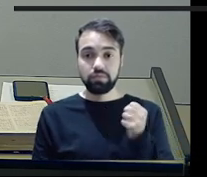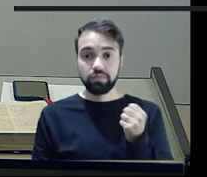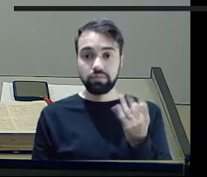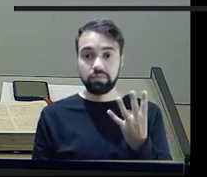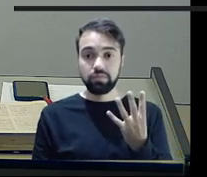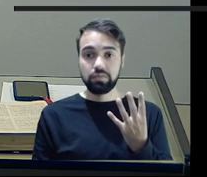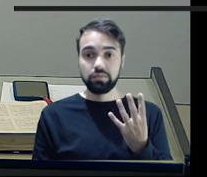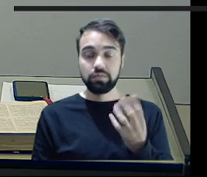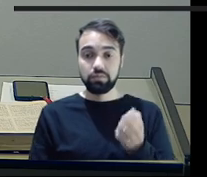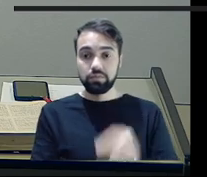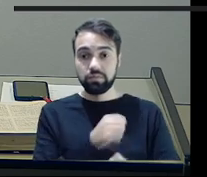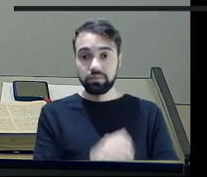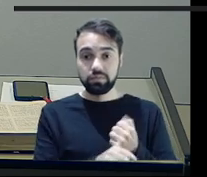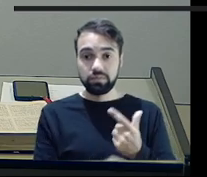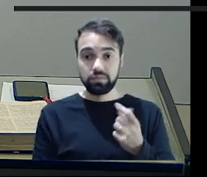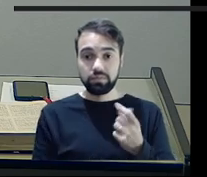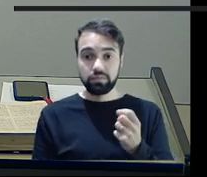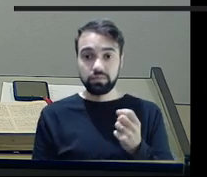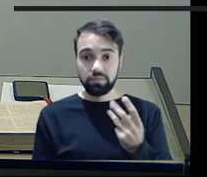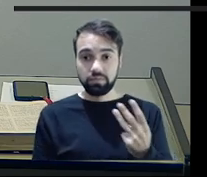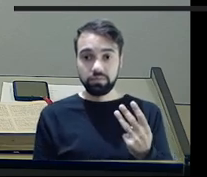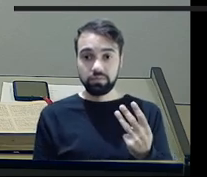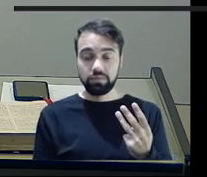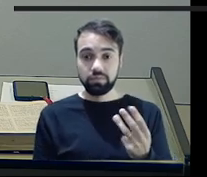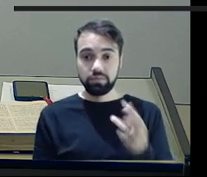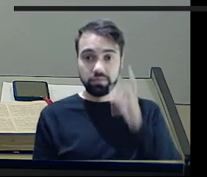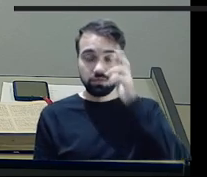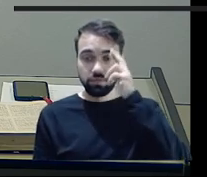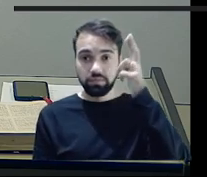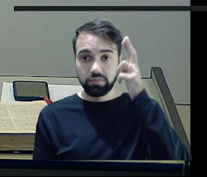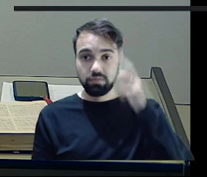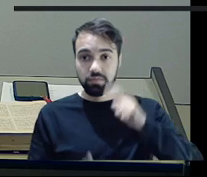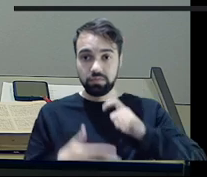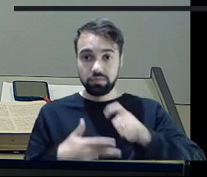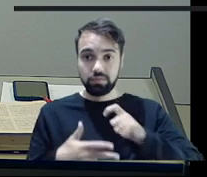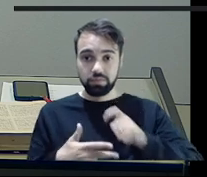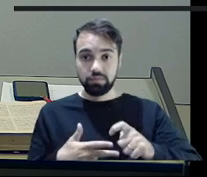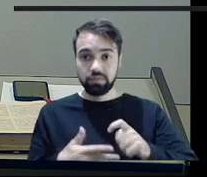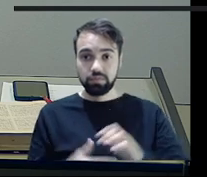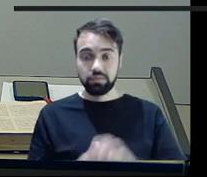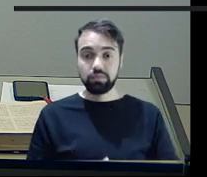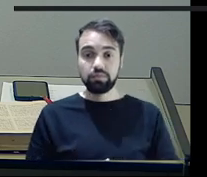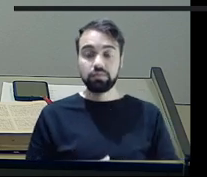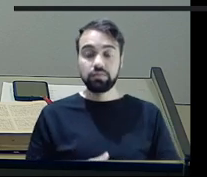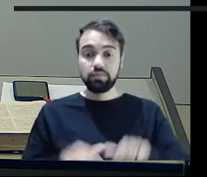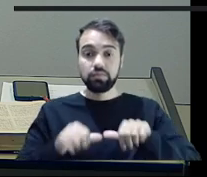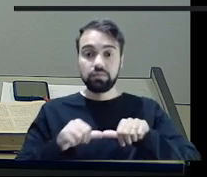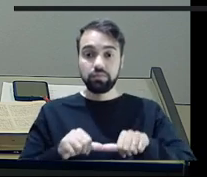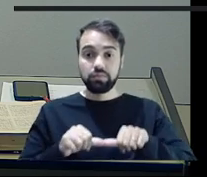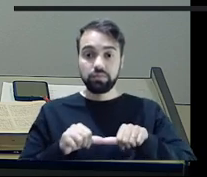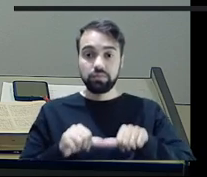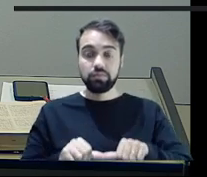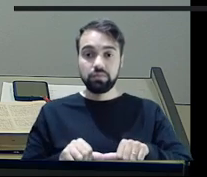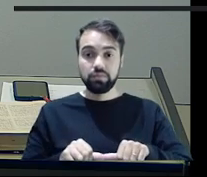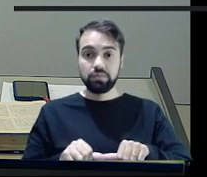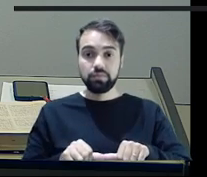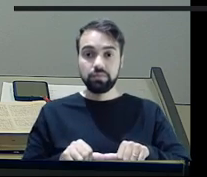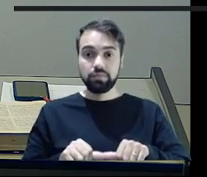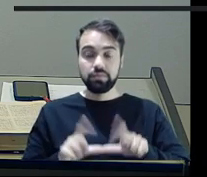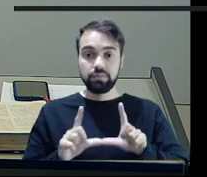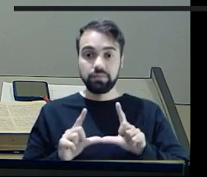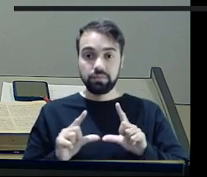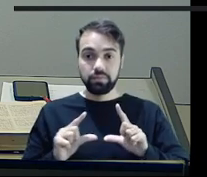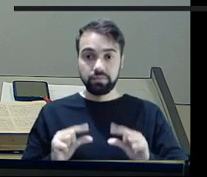de 2023, de autoria do Executivo Municipal, que estabelece redução de carga